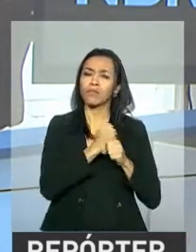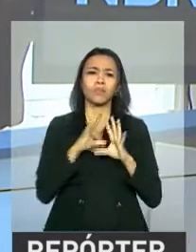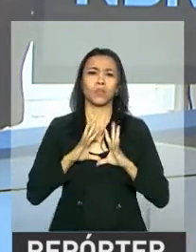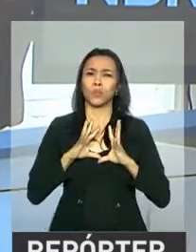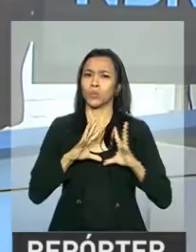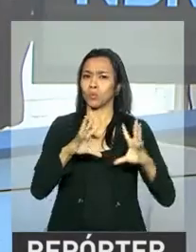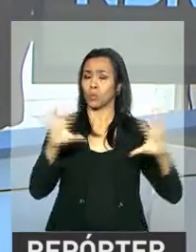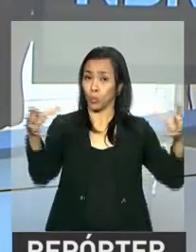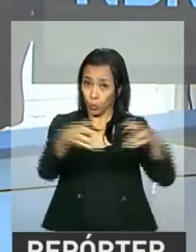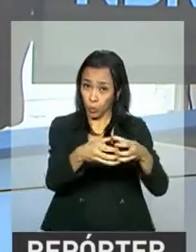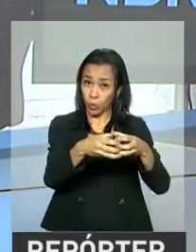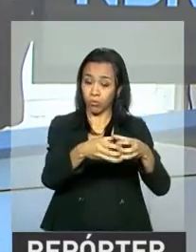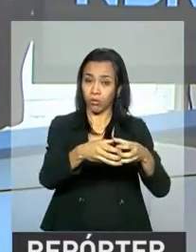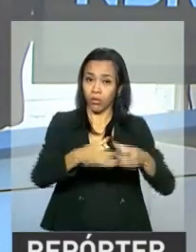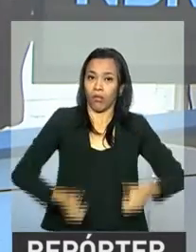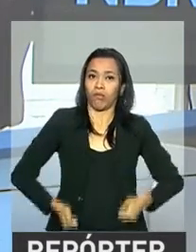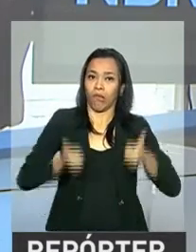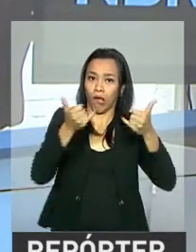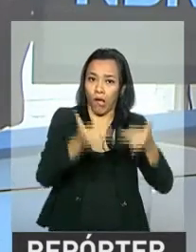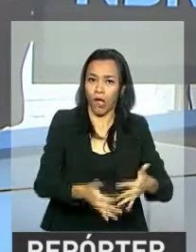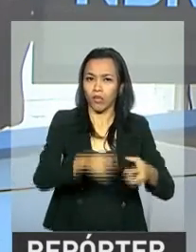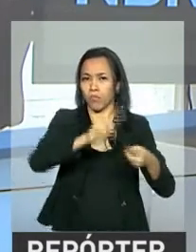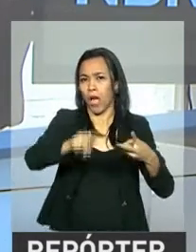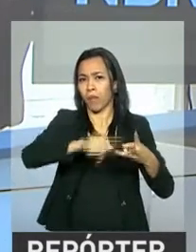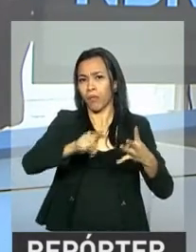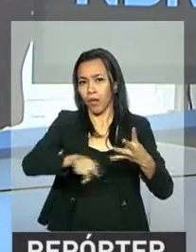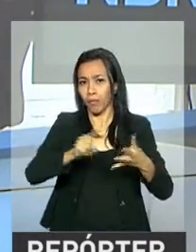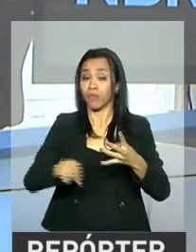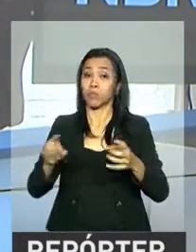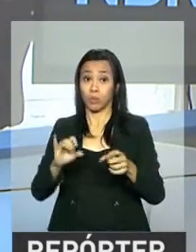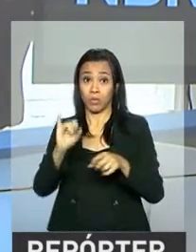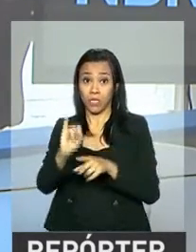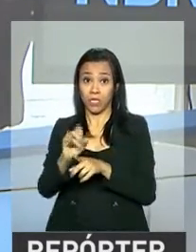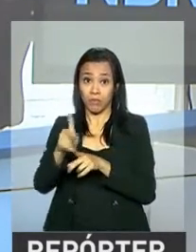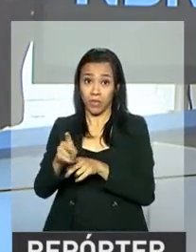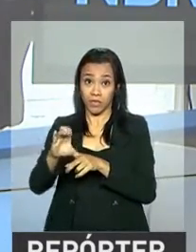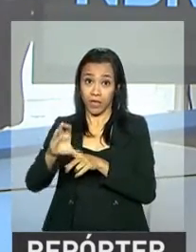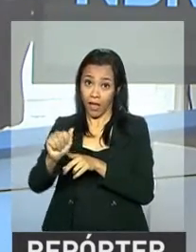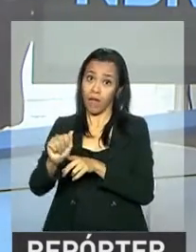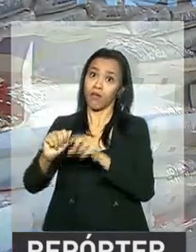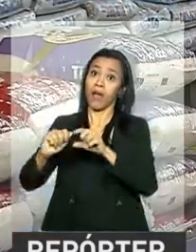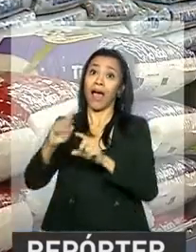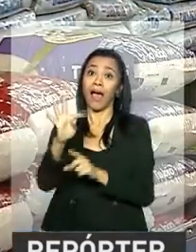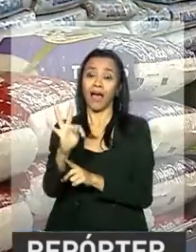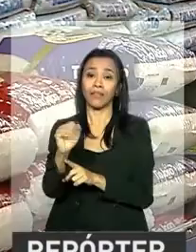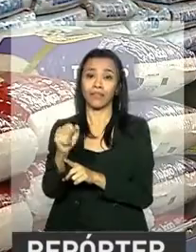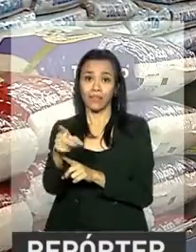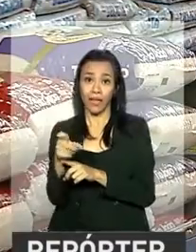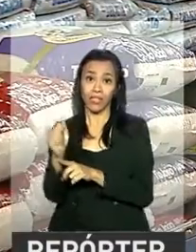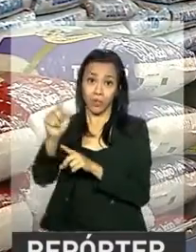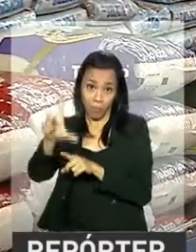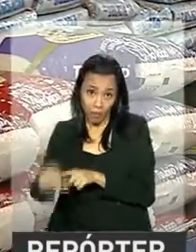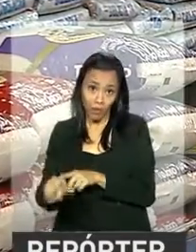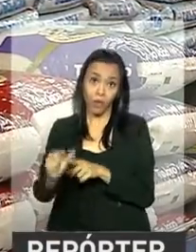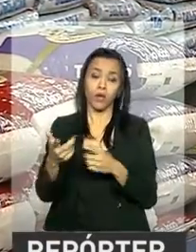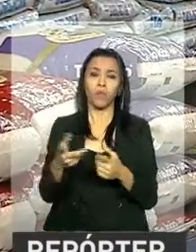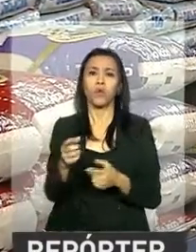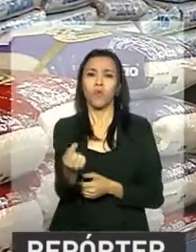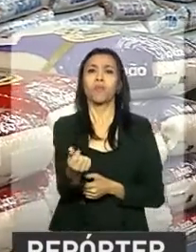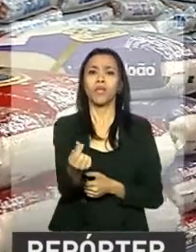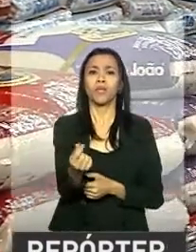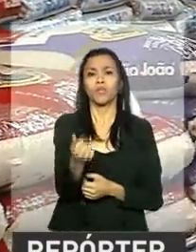grupos de despesa que entra no cálculo do ipc s a registraram taxas menores os preços dos alimentos e bebidas